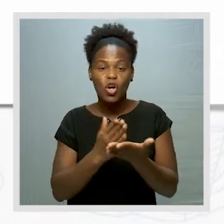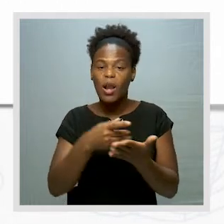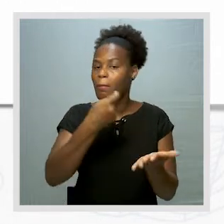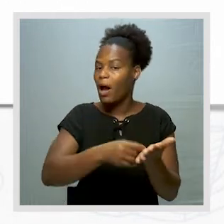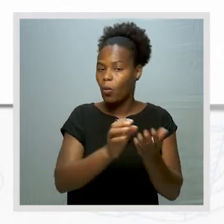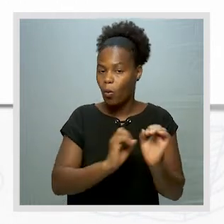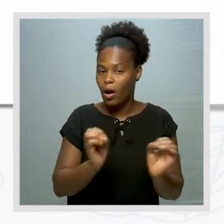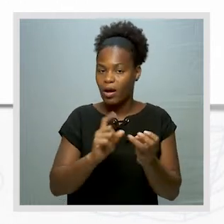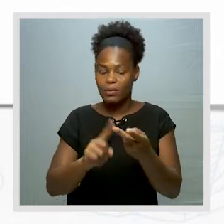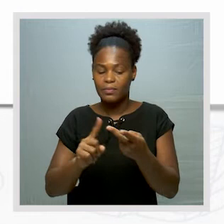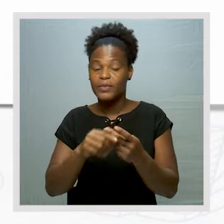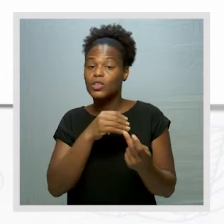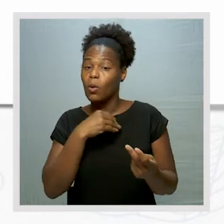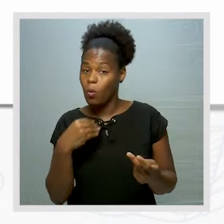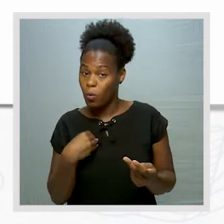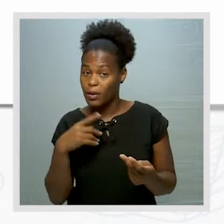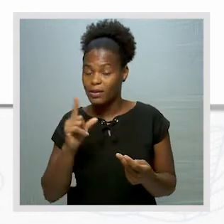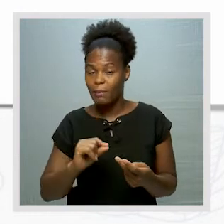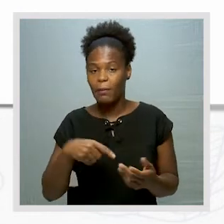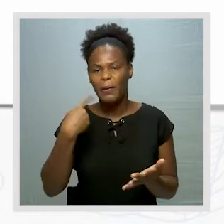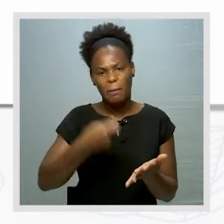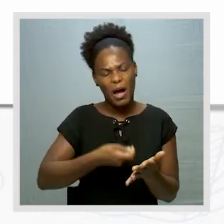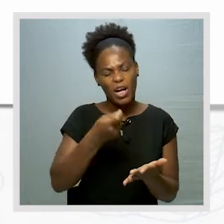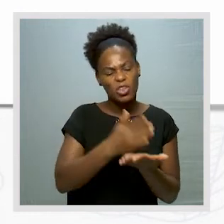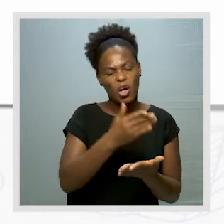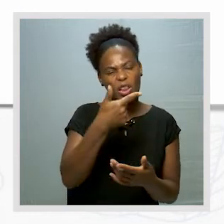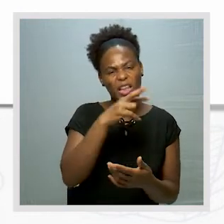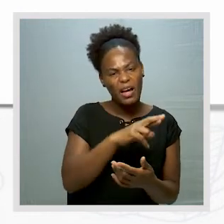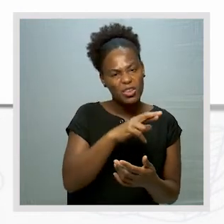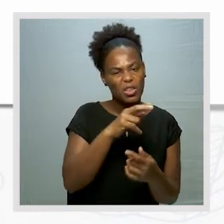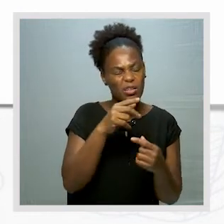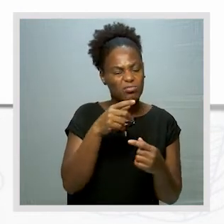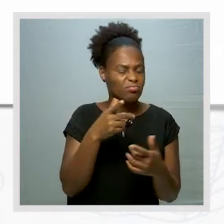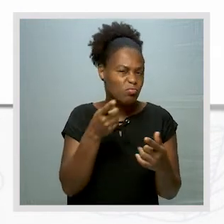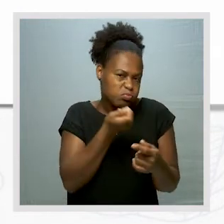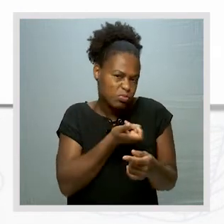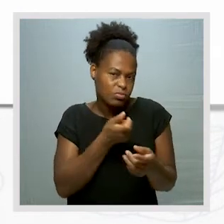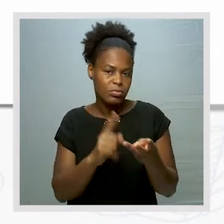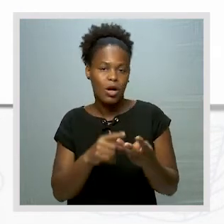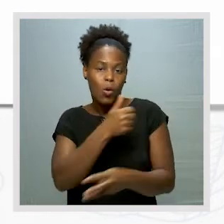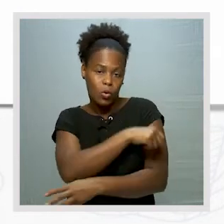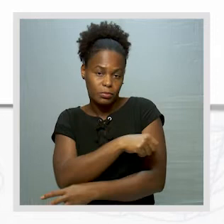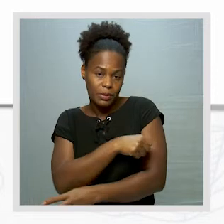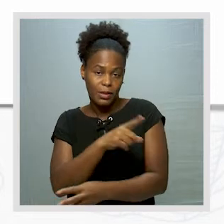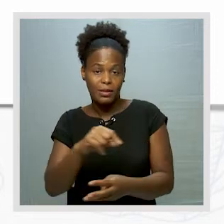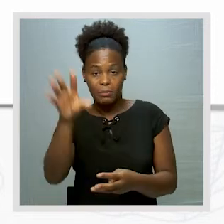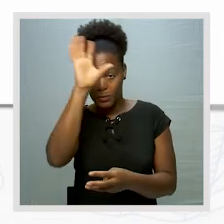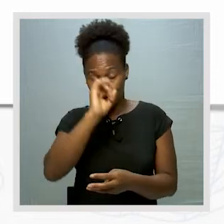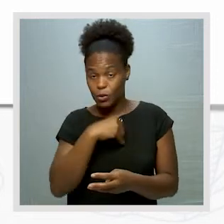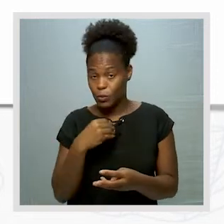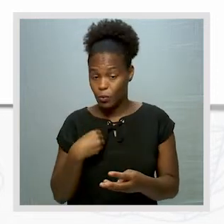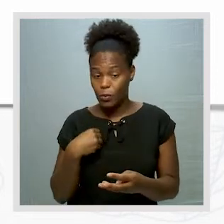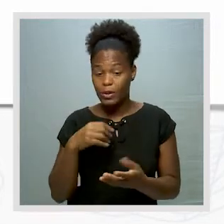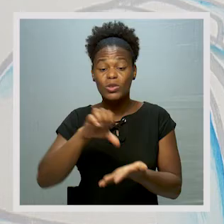propinas, também na área de saúde, o pagamento apenas de taxas moderadoras nos hospitais e nos centros